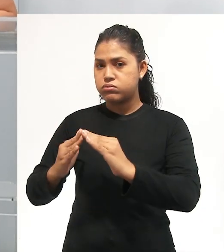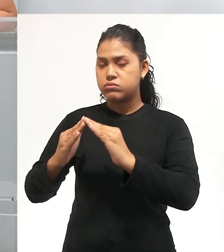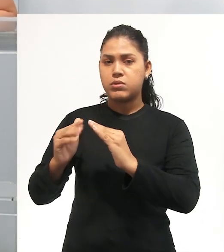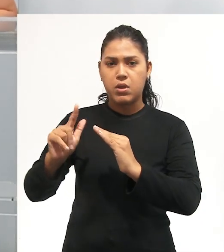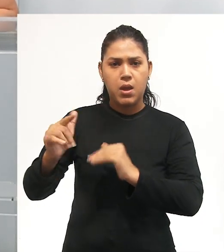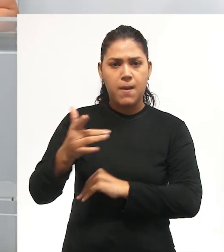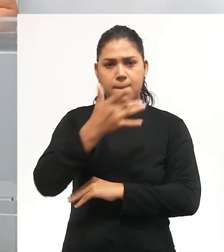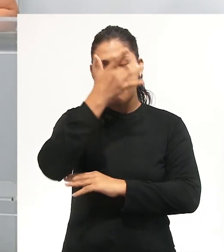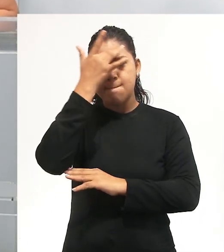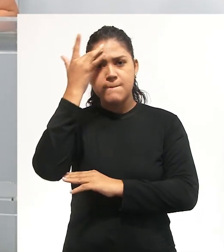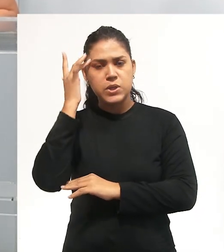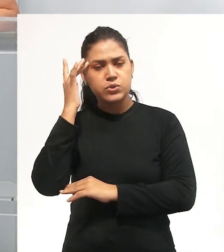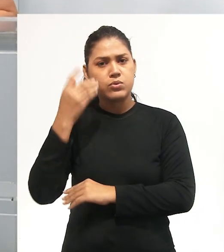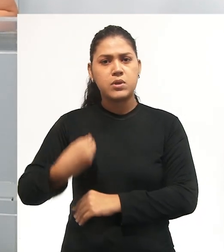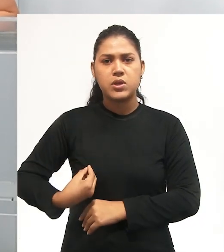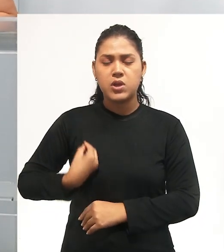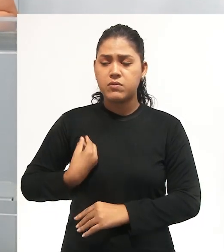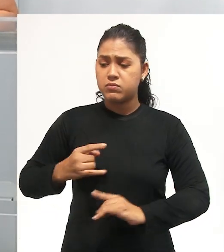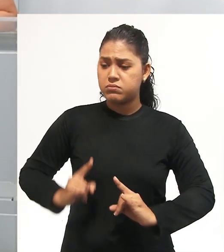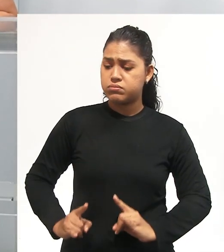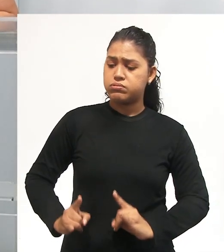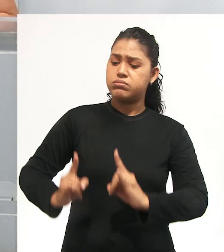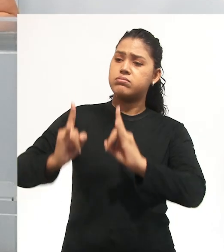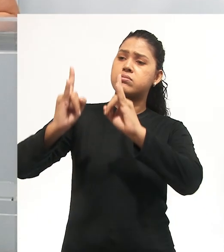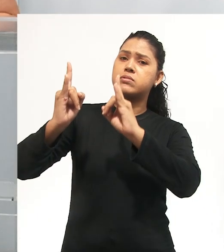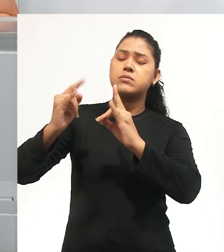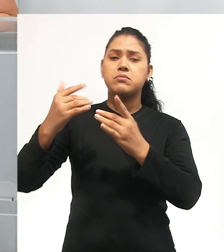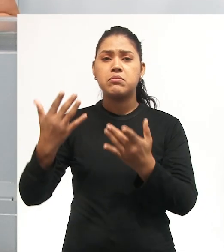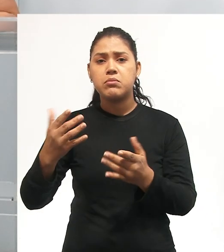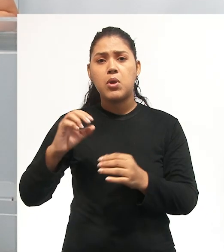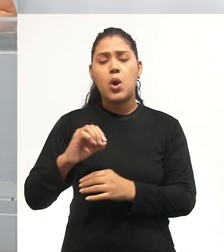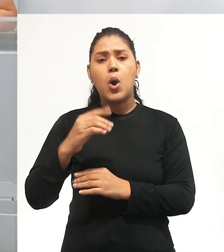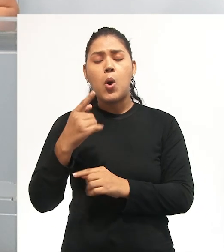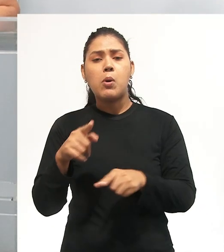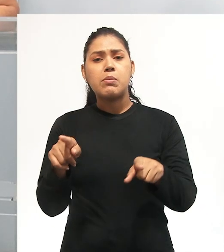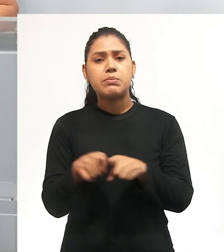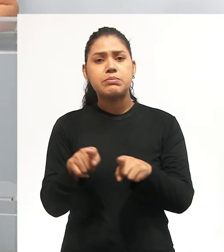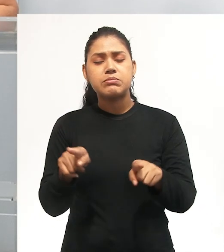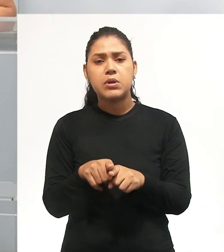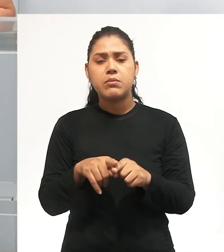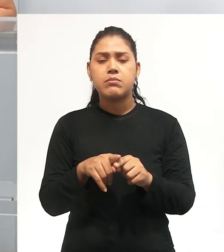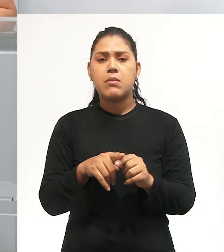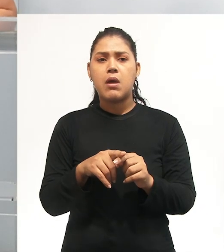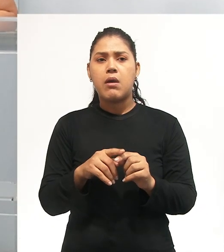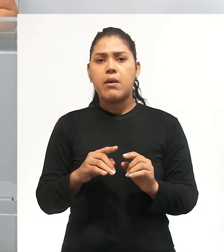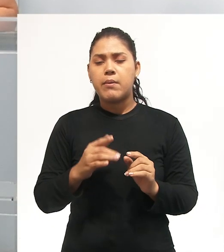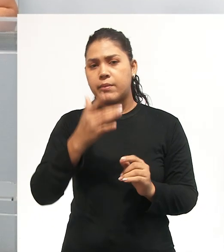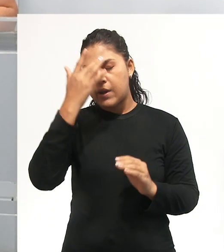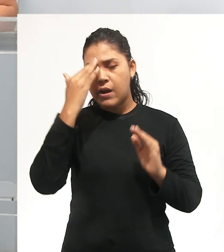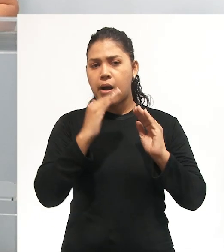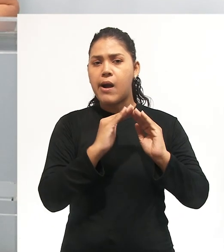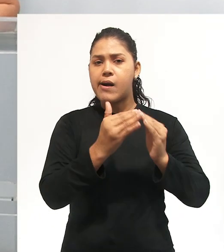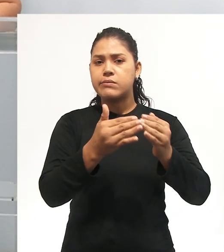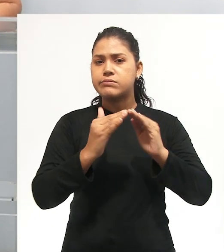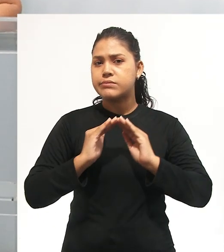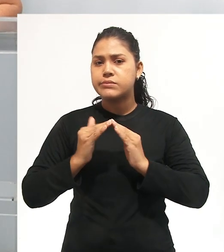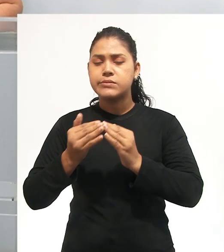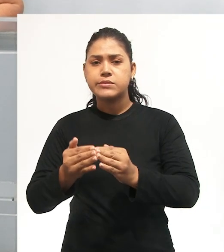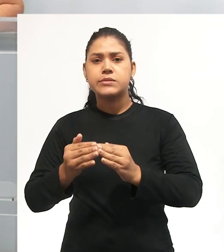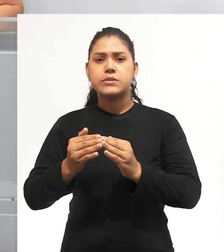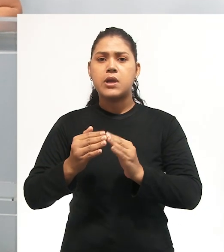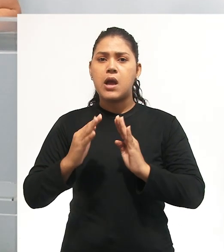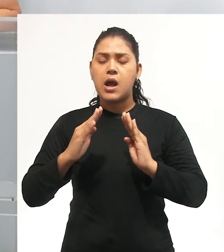pessoas que estão em moradias verticais, né, em prédios, em estruturas mesmo de andares, ou se são pessoas que